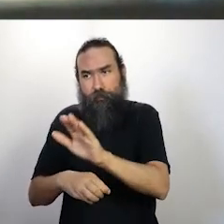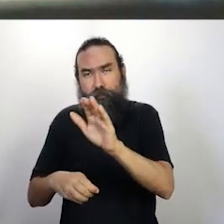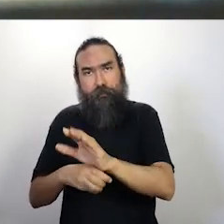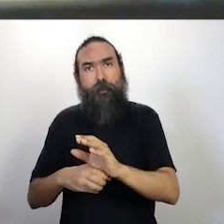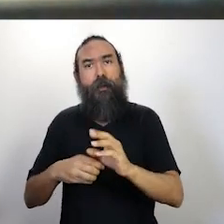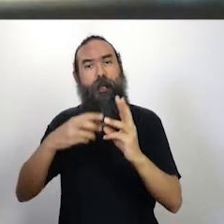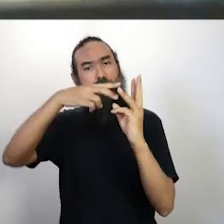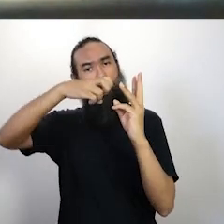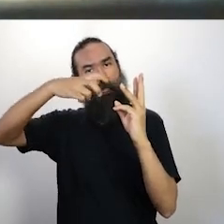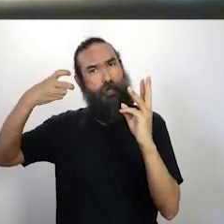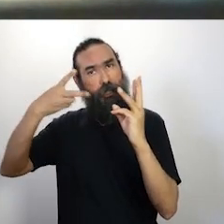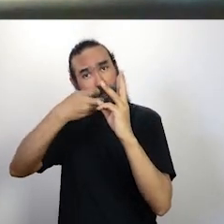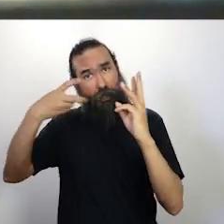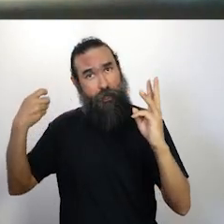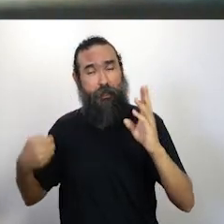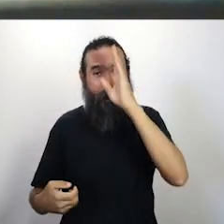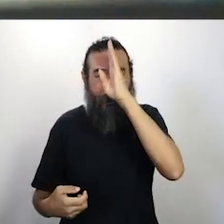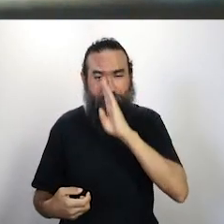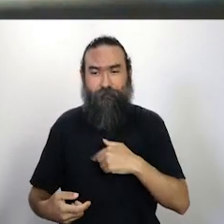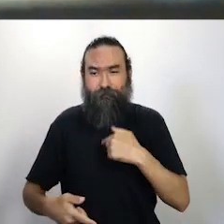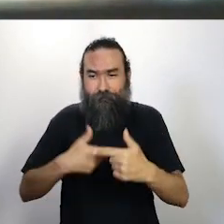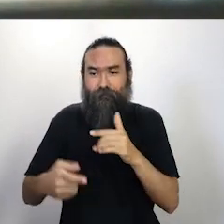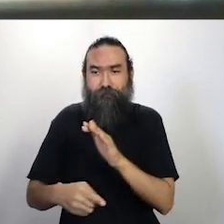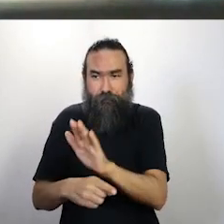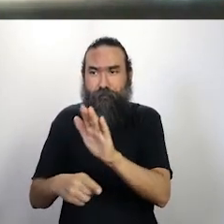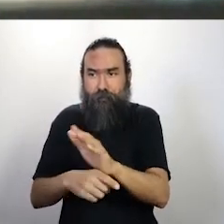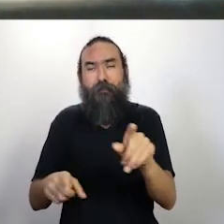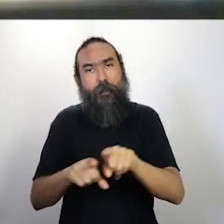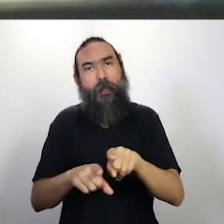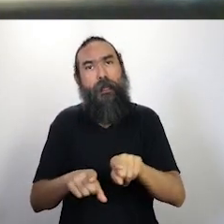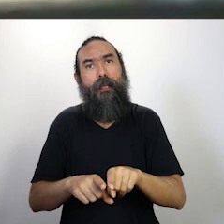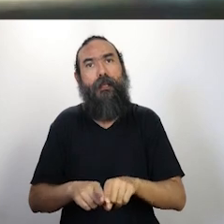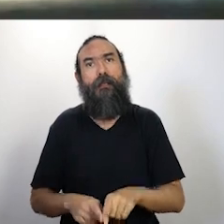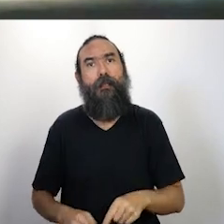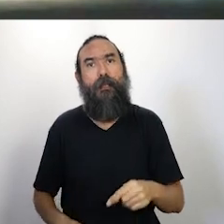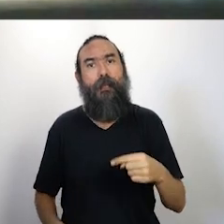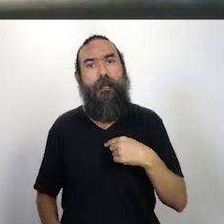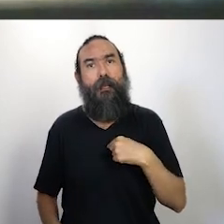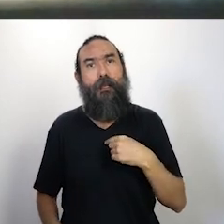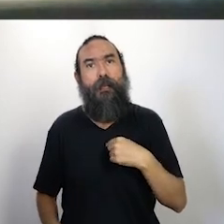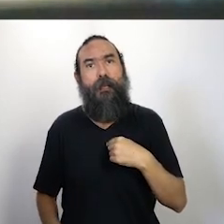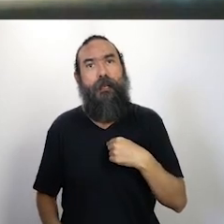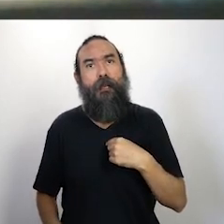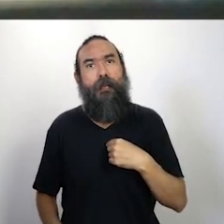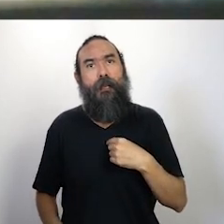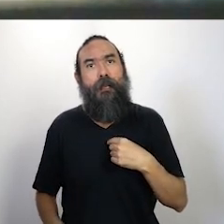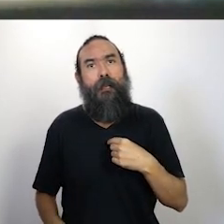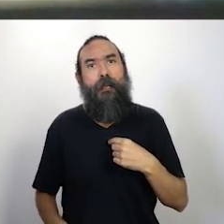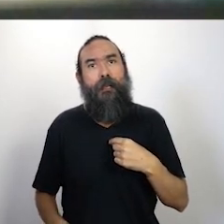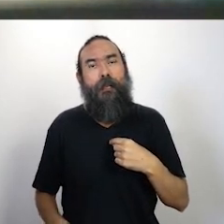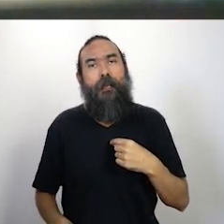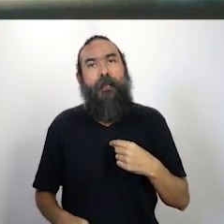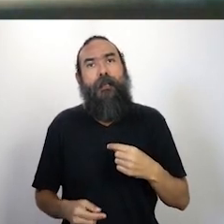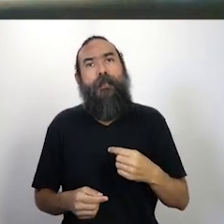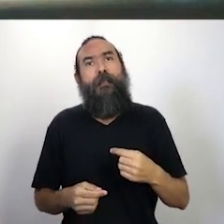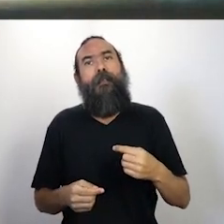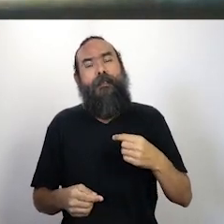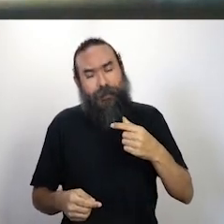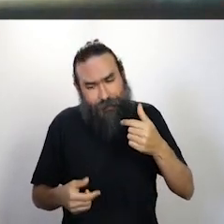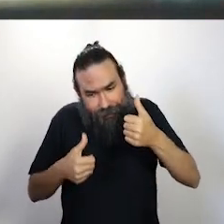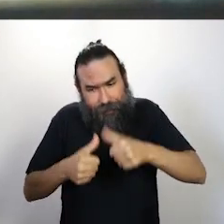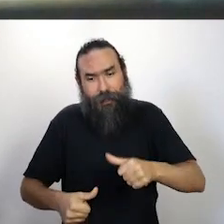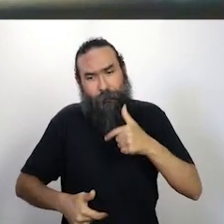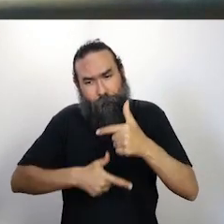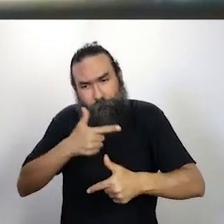documentos que eu revise que eu faço não tem problema nenhum eu dormia uma besteira nesse período mas a gente tem orientado as